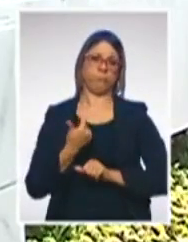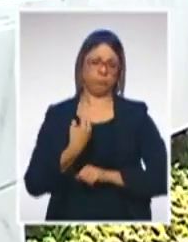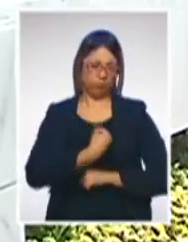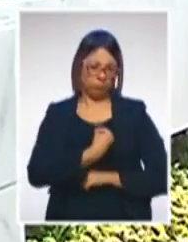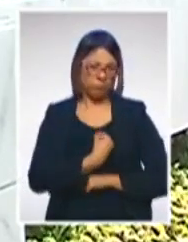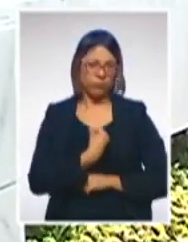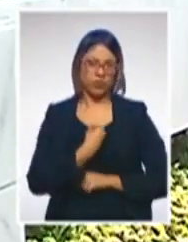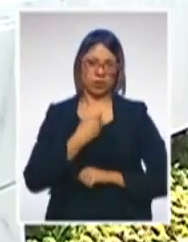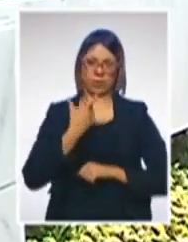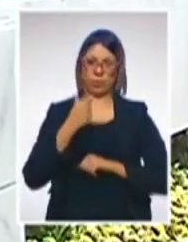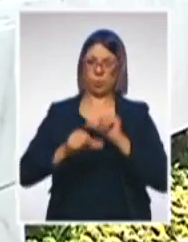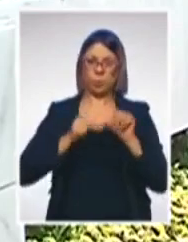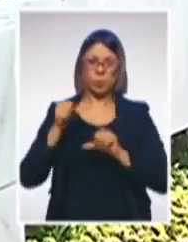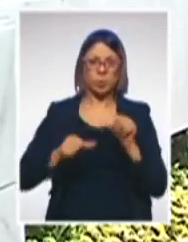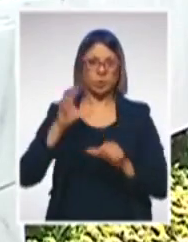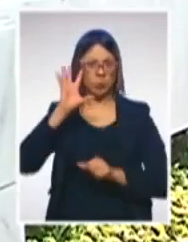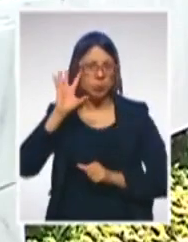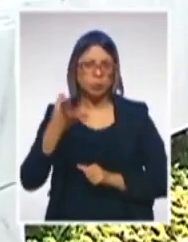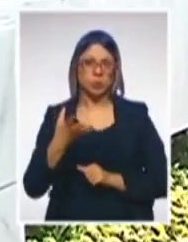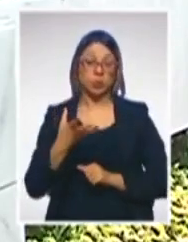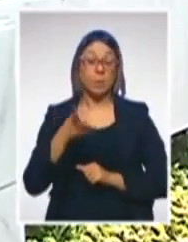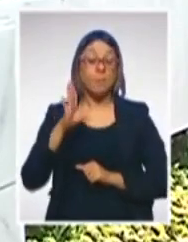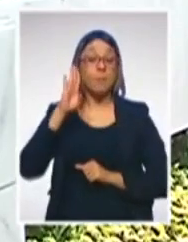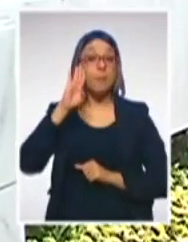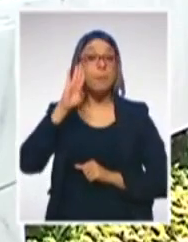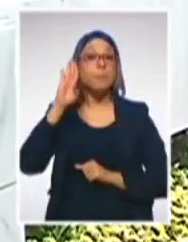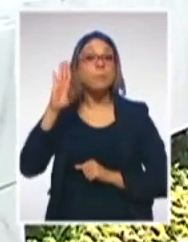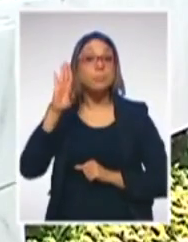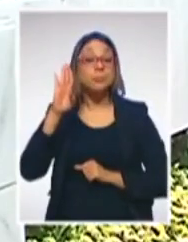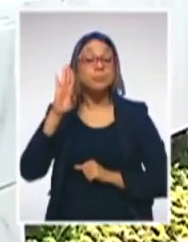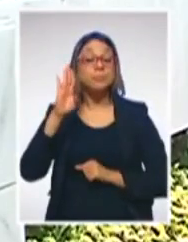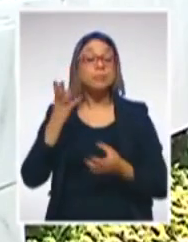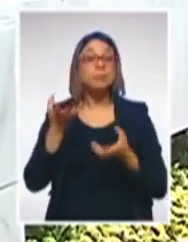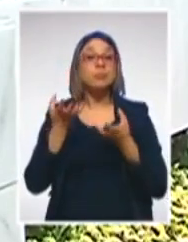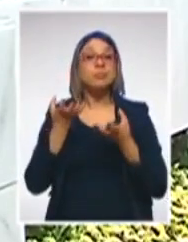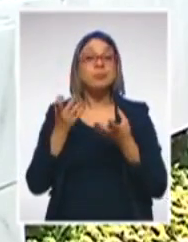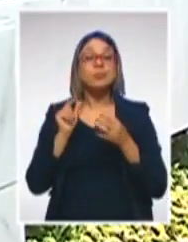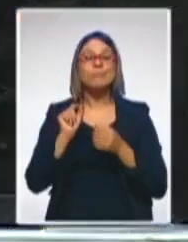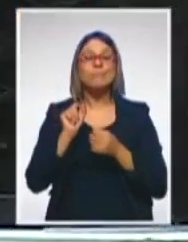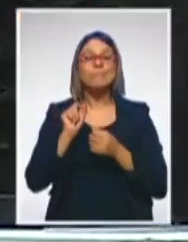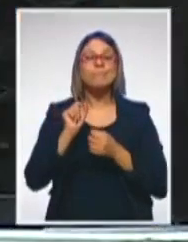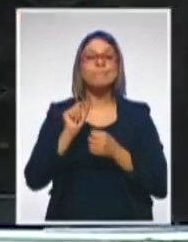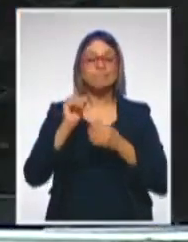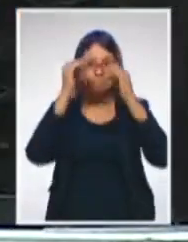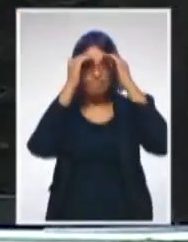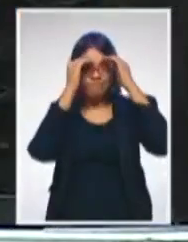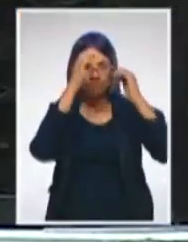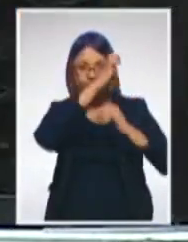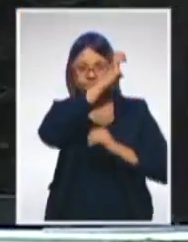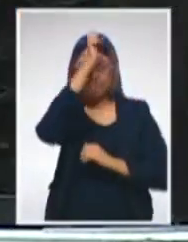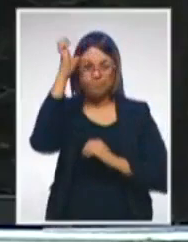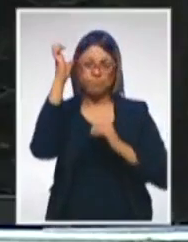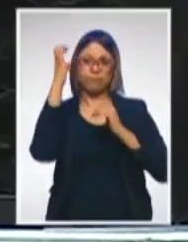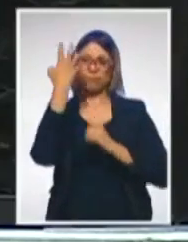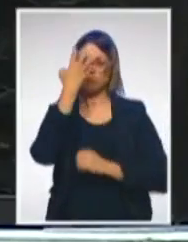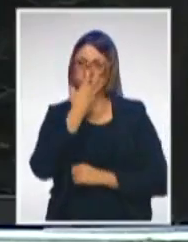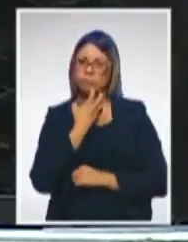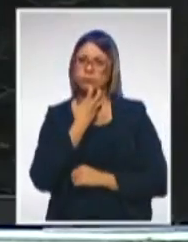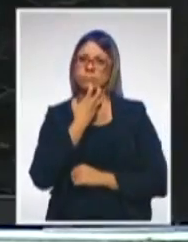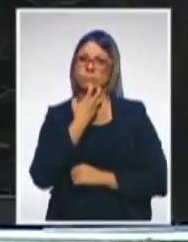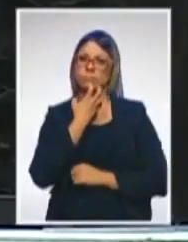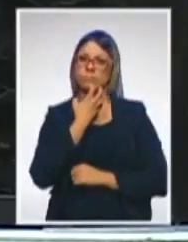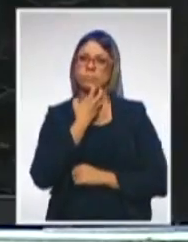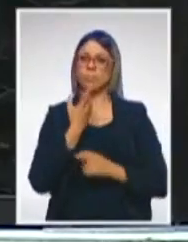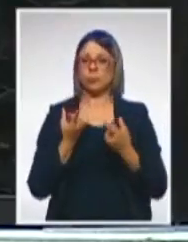atitudes e, principalmente, pela busca do respeito da ética e da seriedade com os